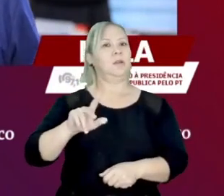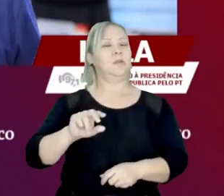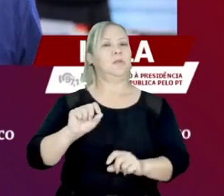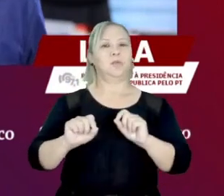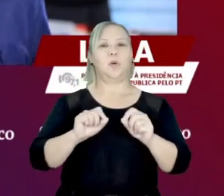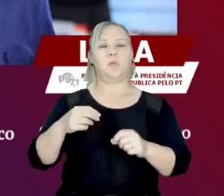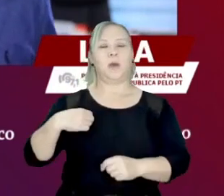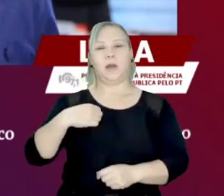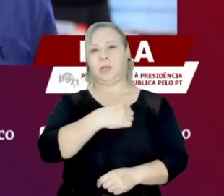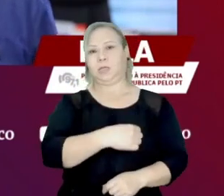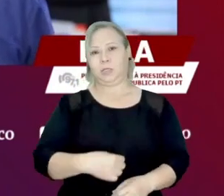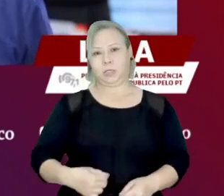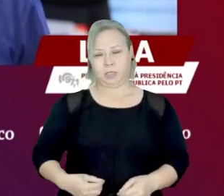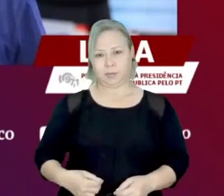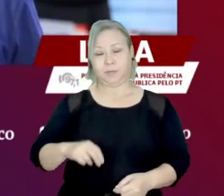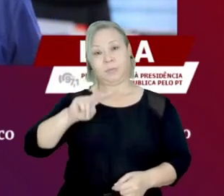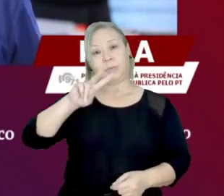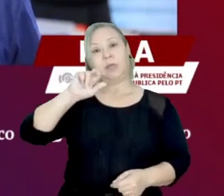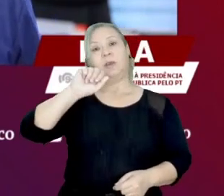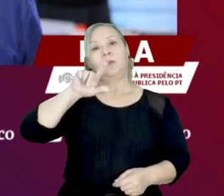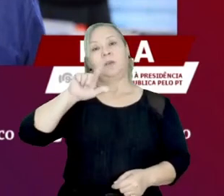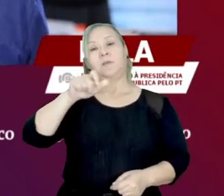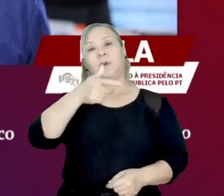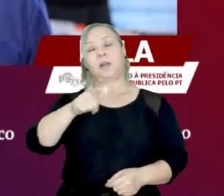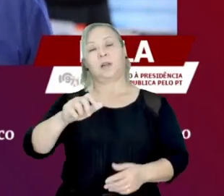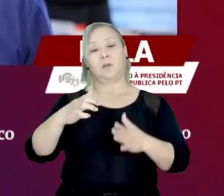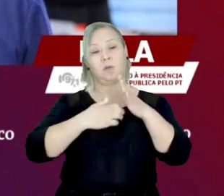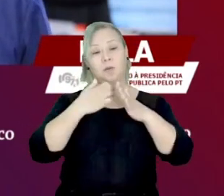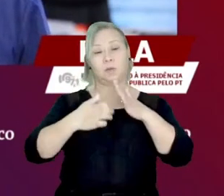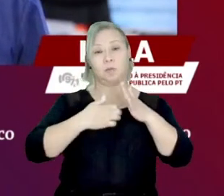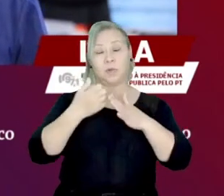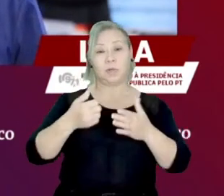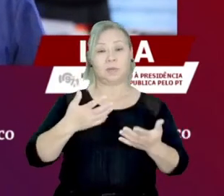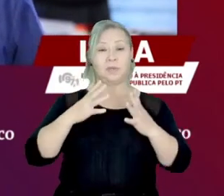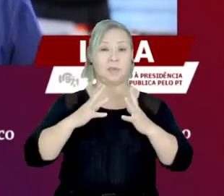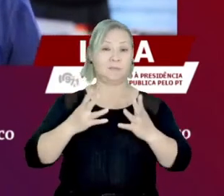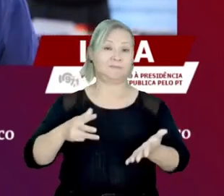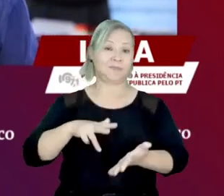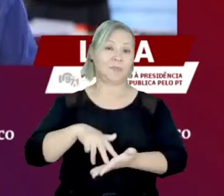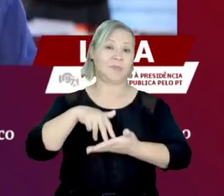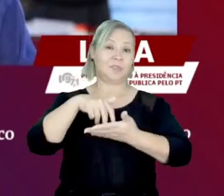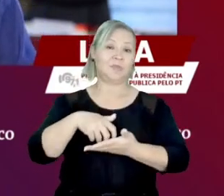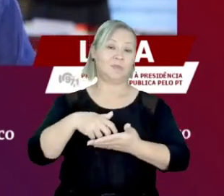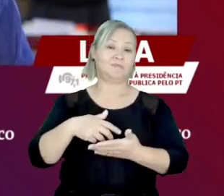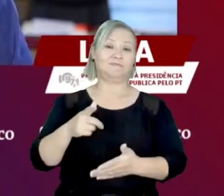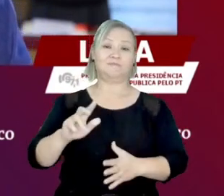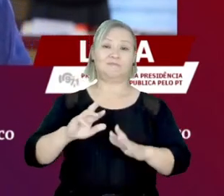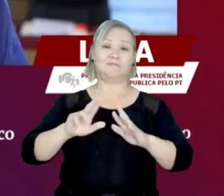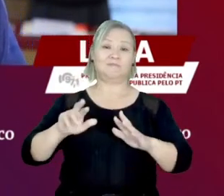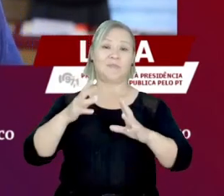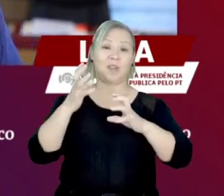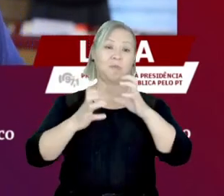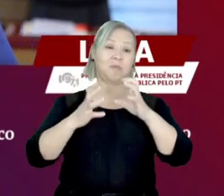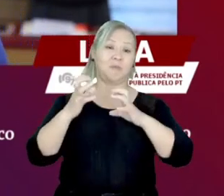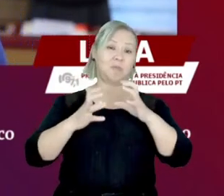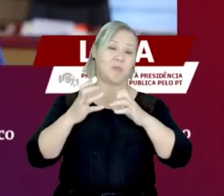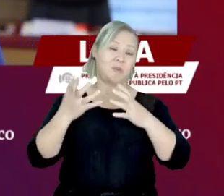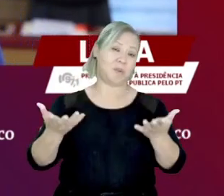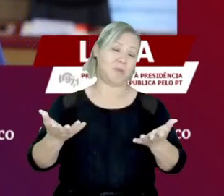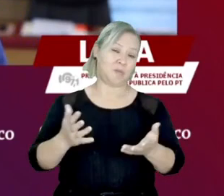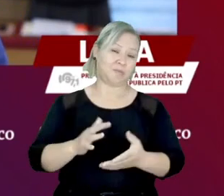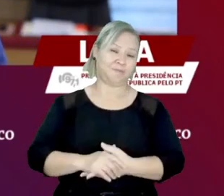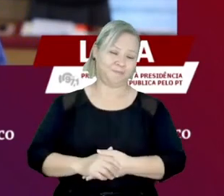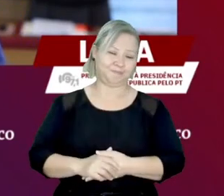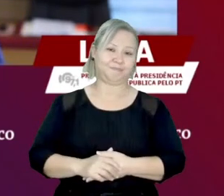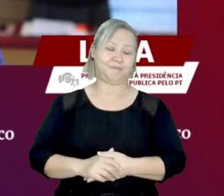então não fizeram. Não fizeram a siderurgia que precisava ser feita. Eu fui a Marabá, no Pará, lançar a pedra